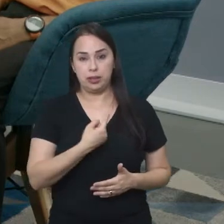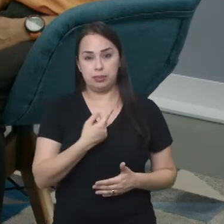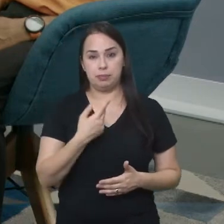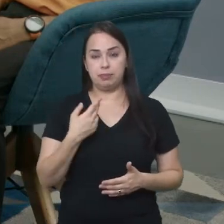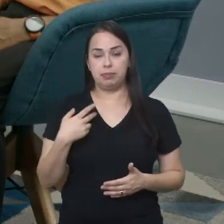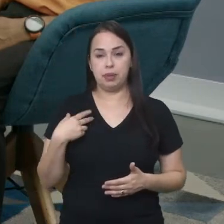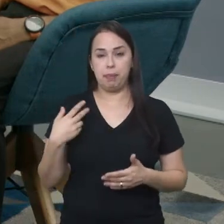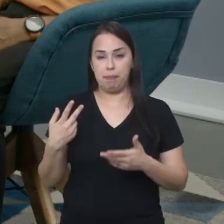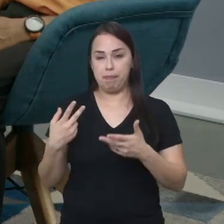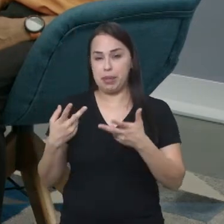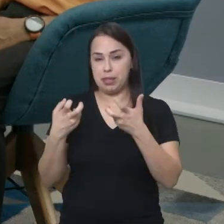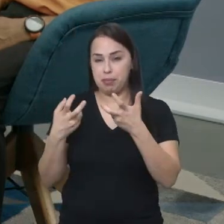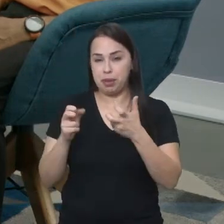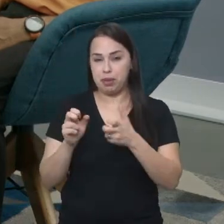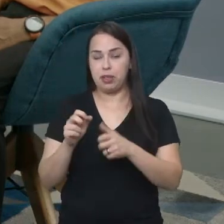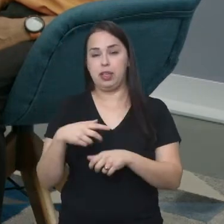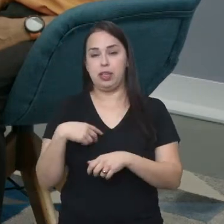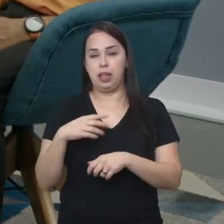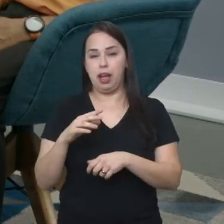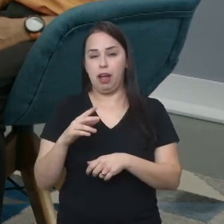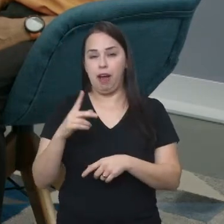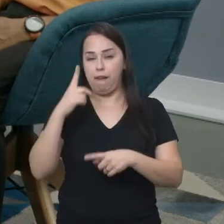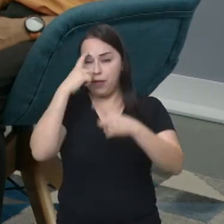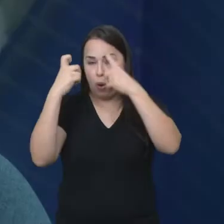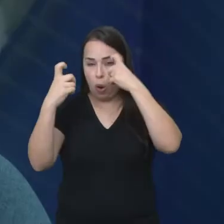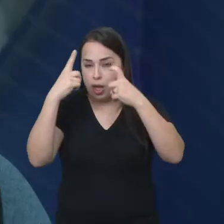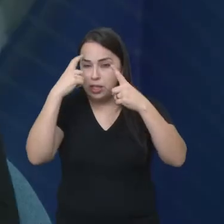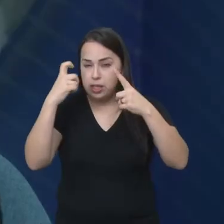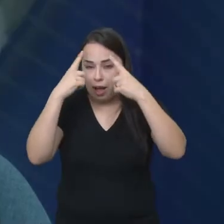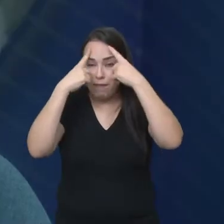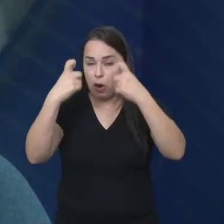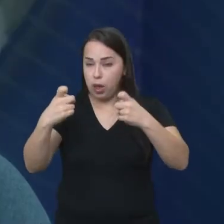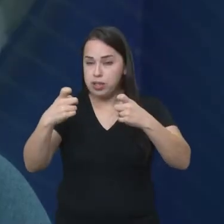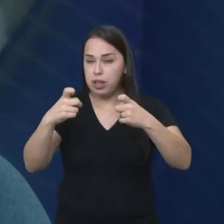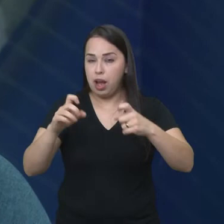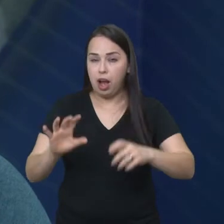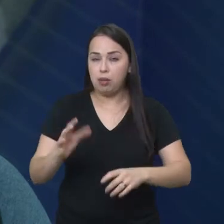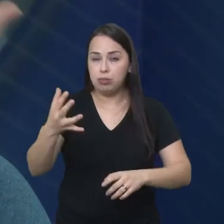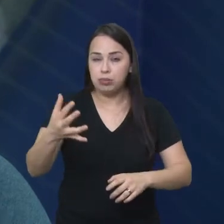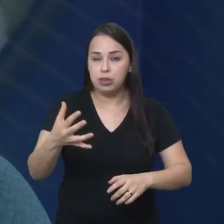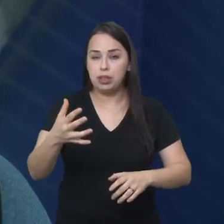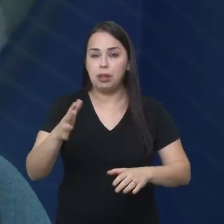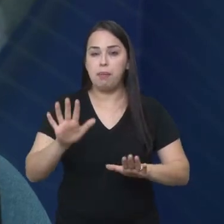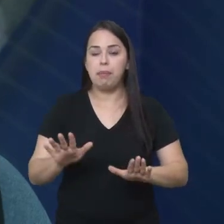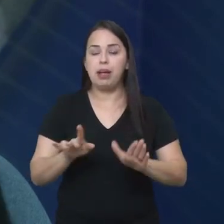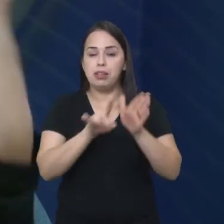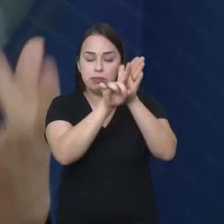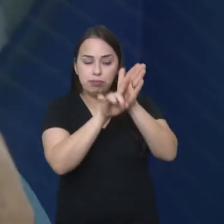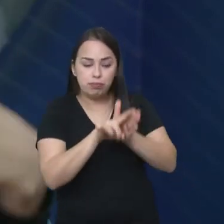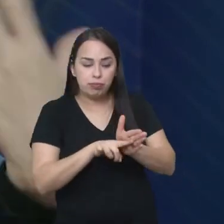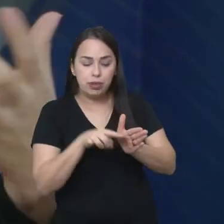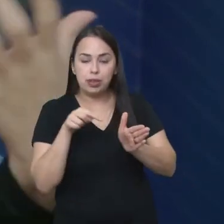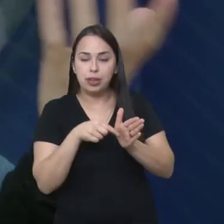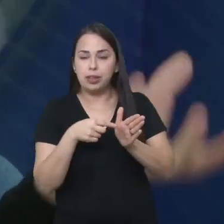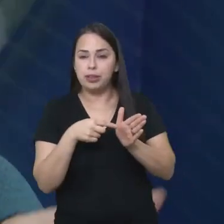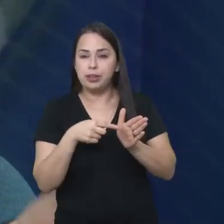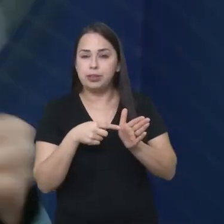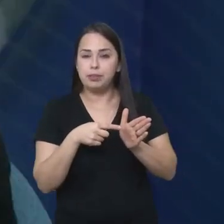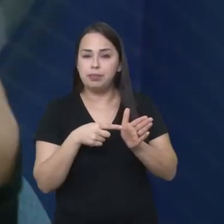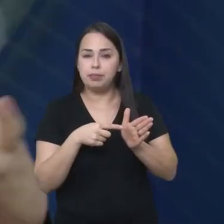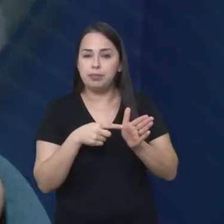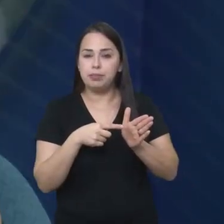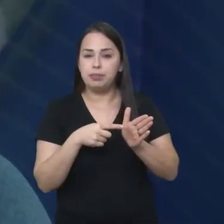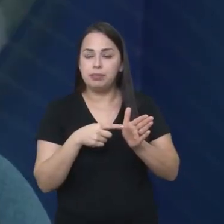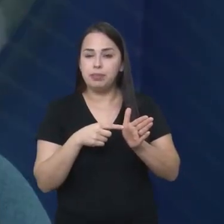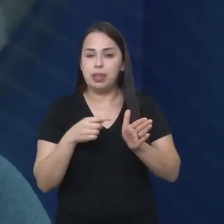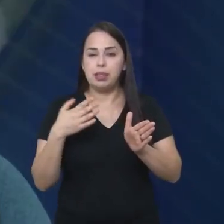ela está presente em todos os locais, mas com esses dados a gente pôde ver um pouquinho do recorte que as classes mais baixas,